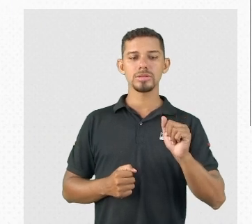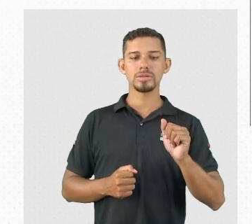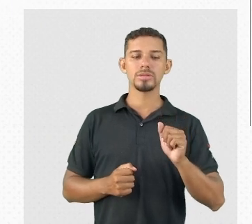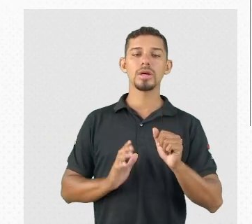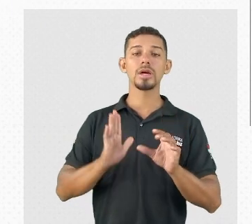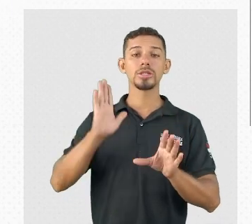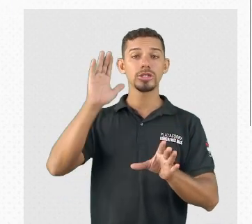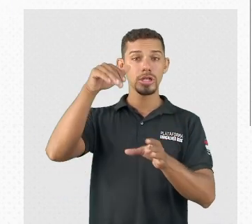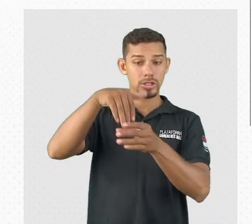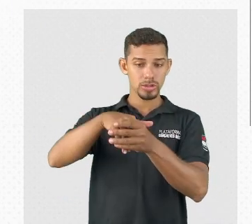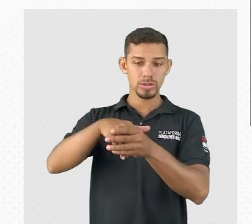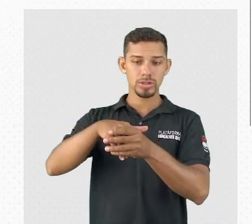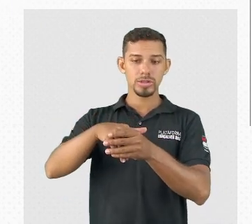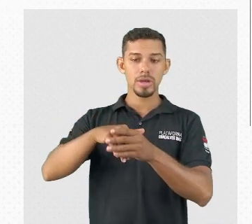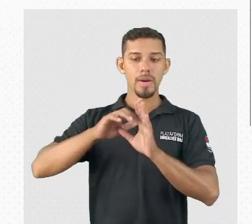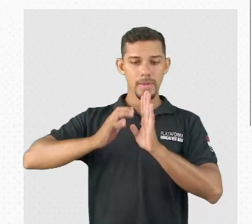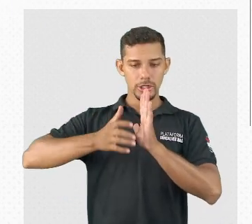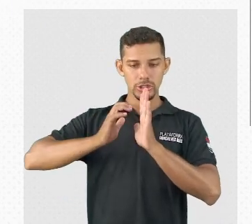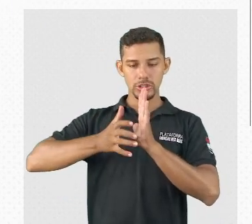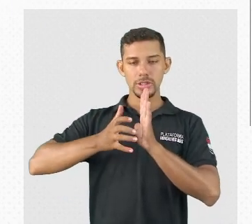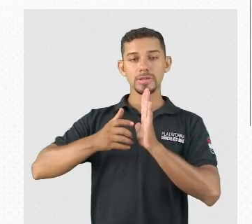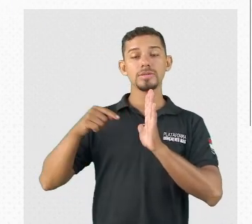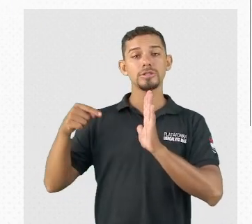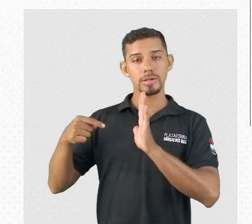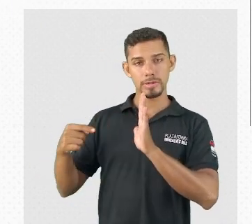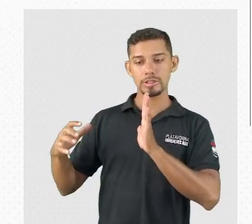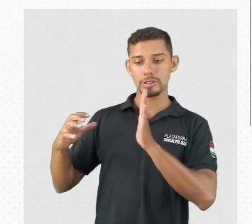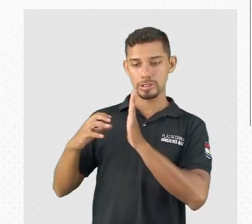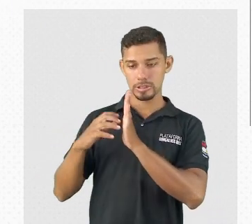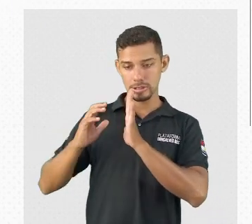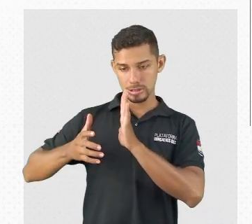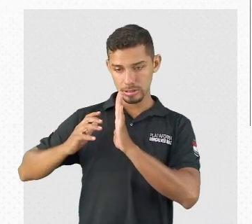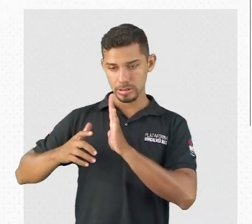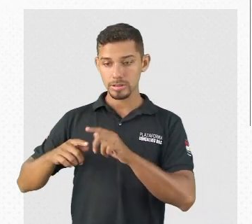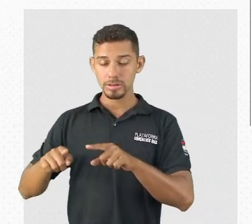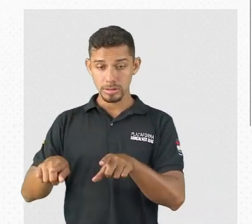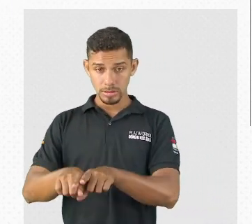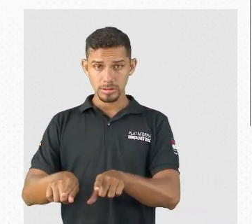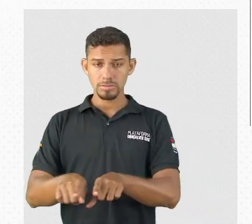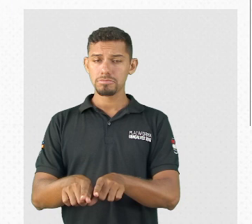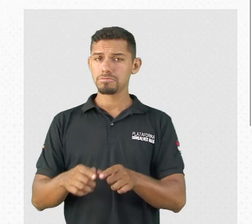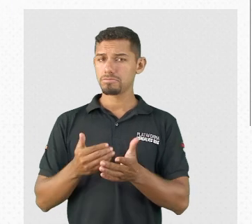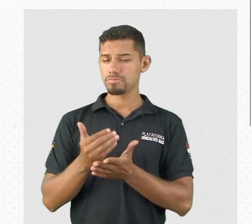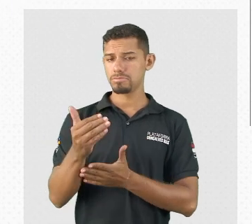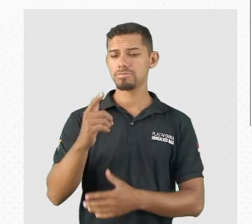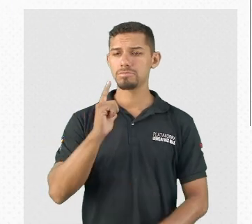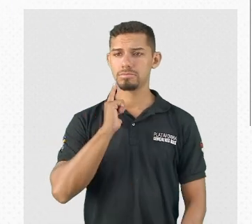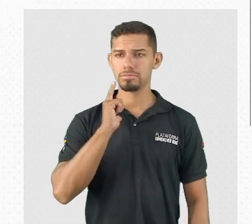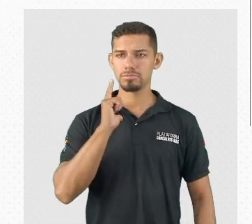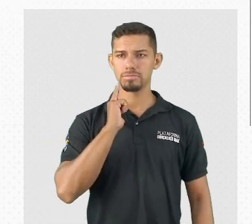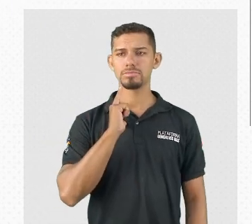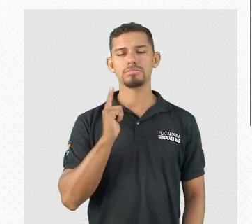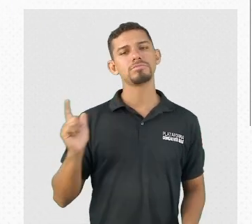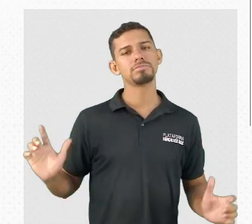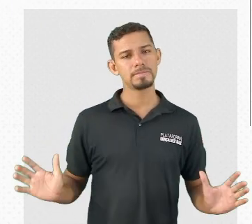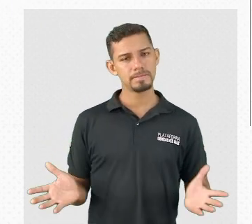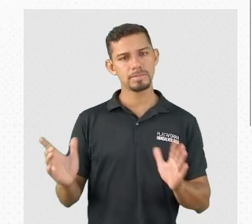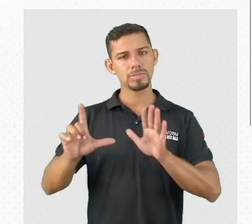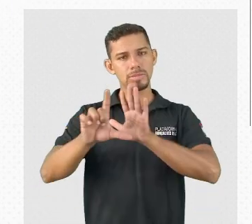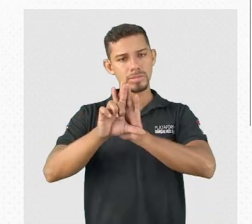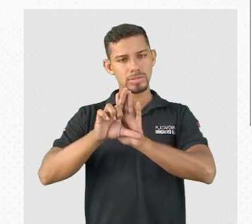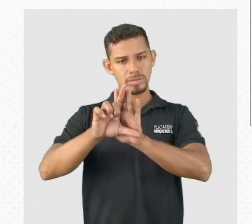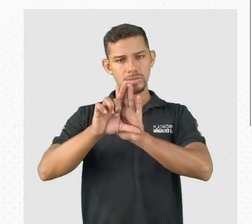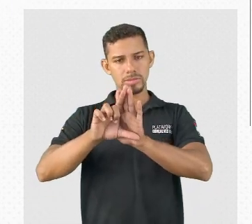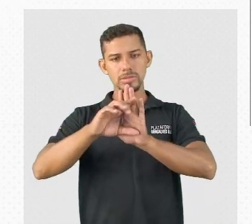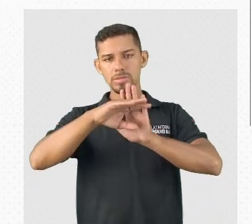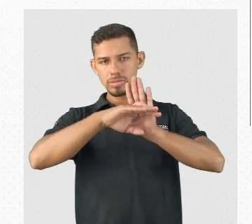partidárias. E os partidos também, de maneira por iniciativa própria, tem aí implementado